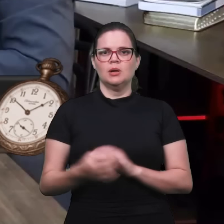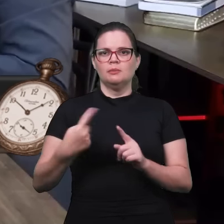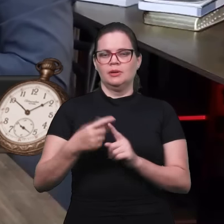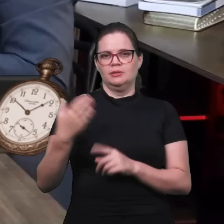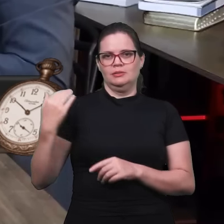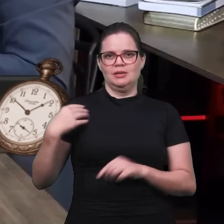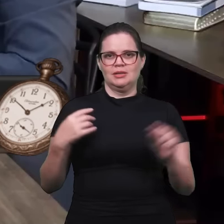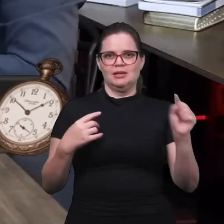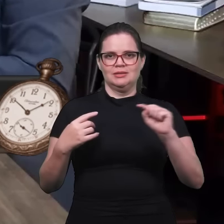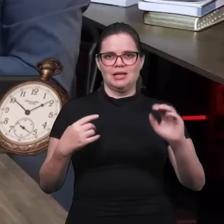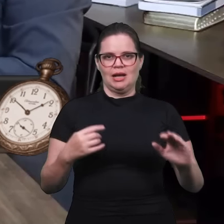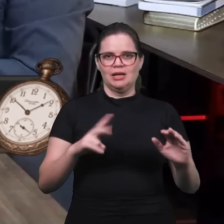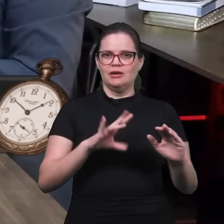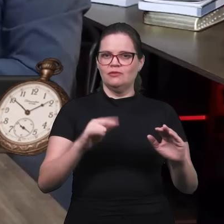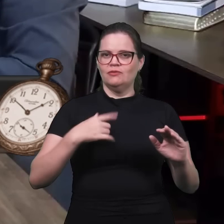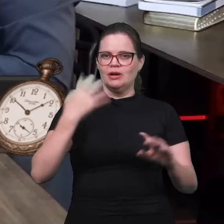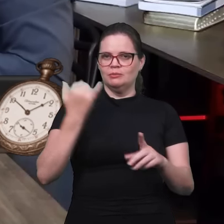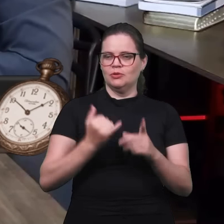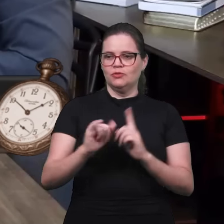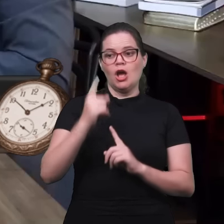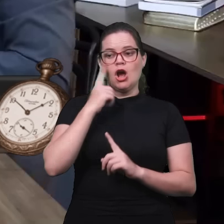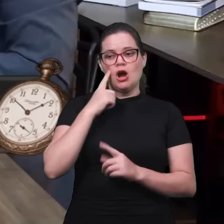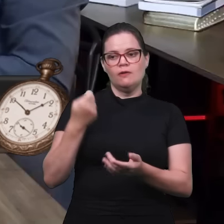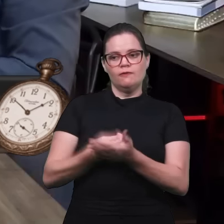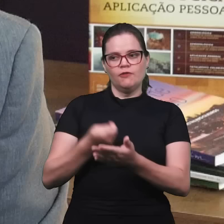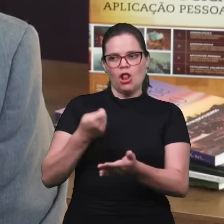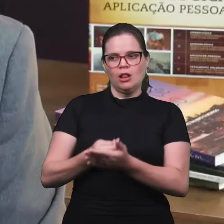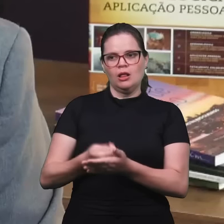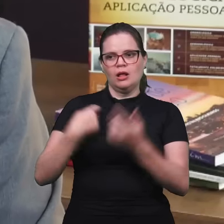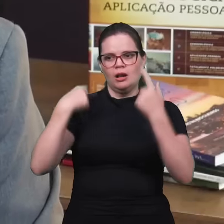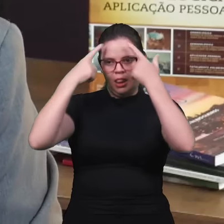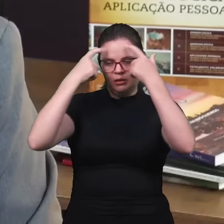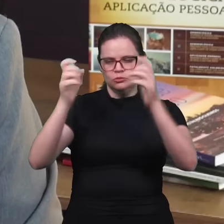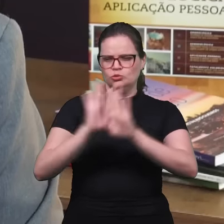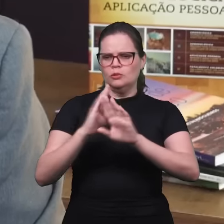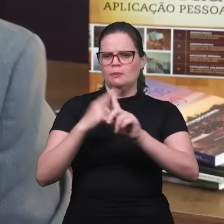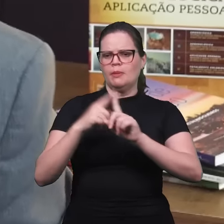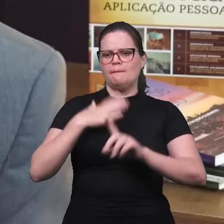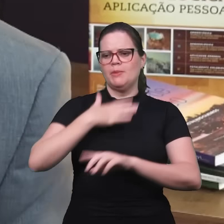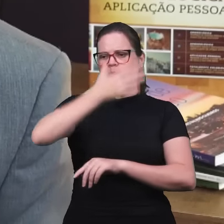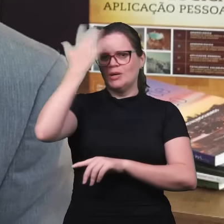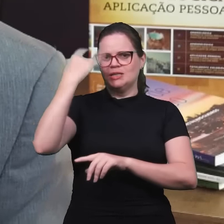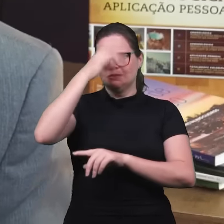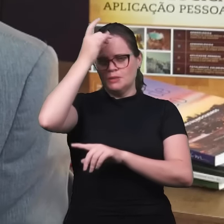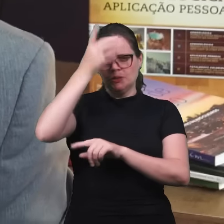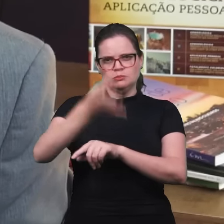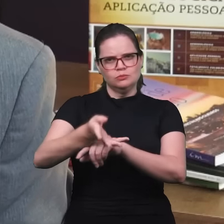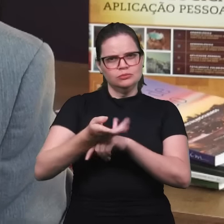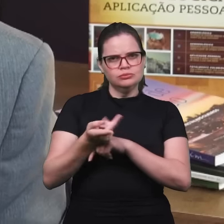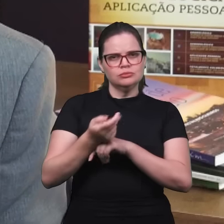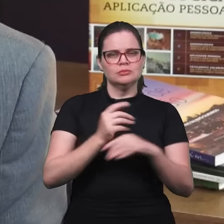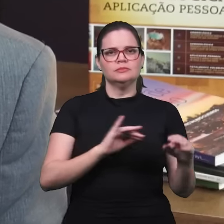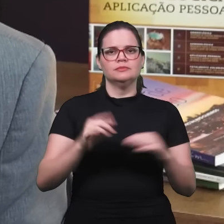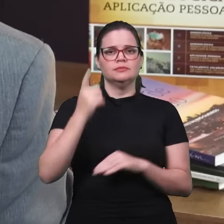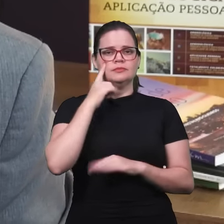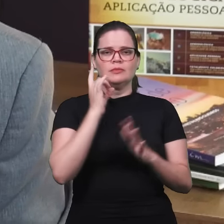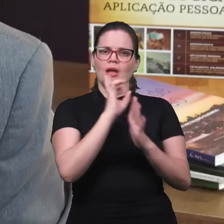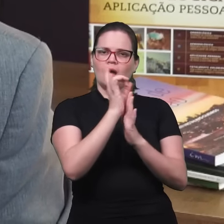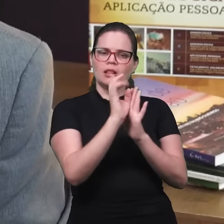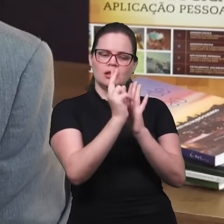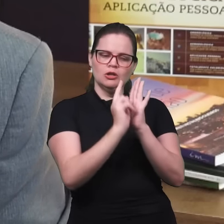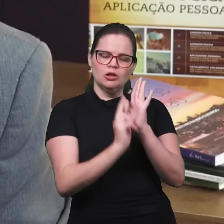vai profetizar, né? Não por força nem por violência, mas pelo meu espírito, né? Sim. Então nós vamos ver que cada um desses personagens